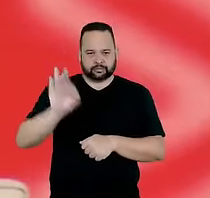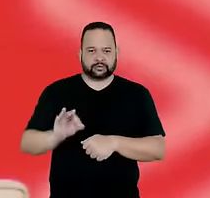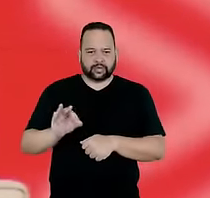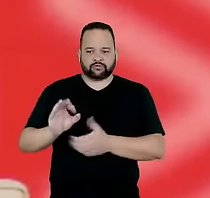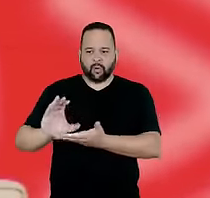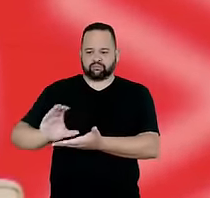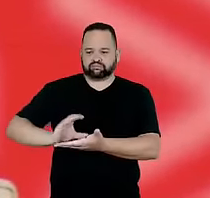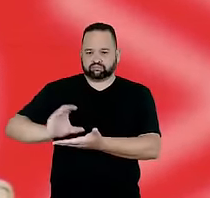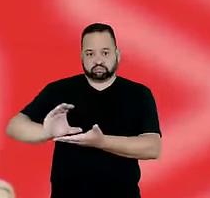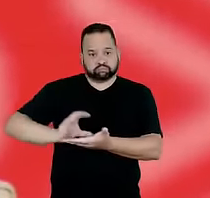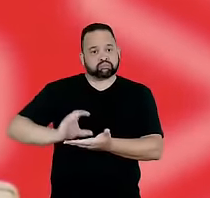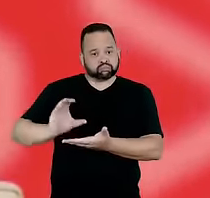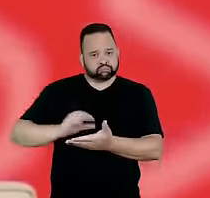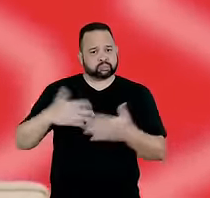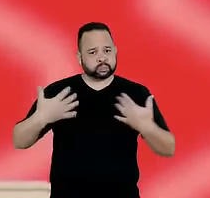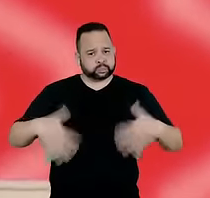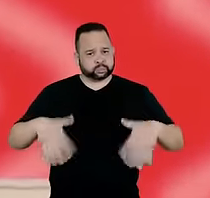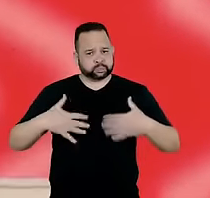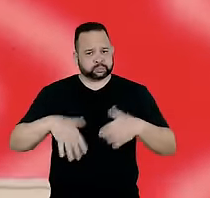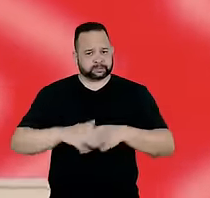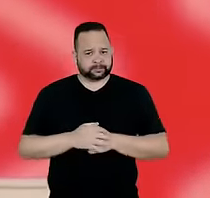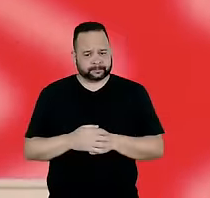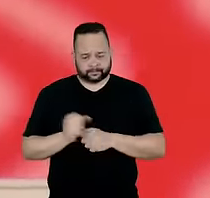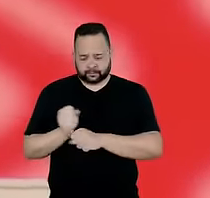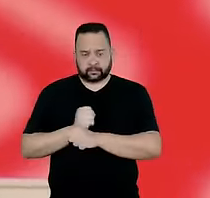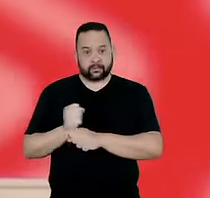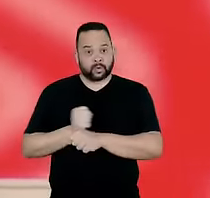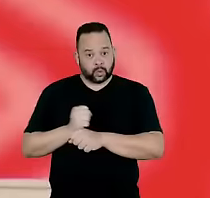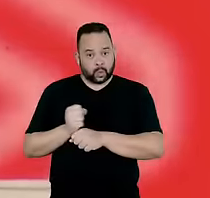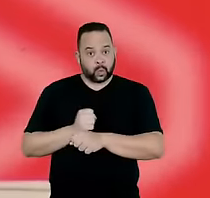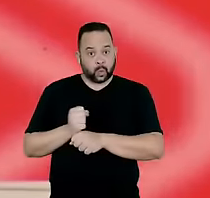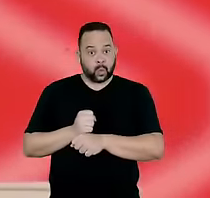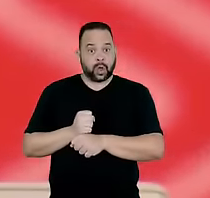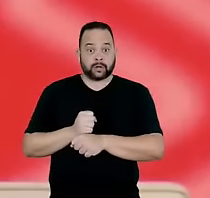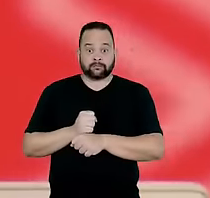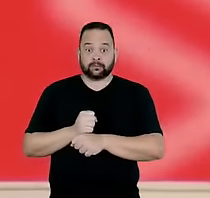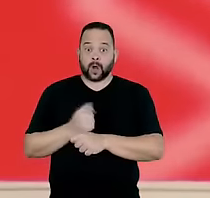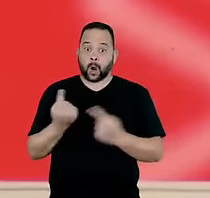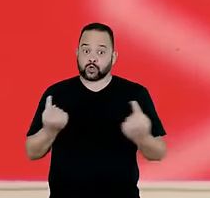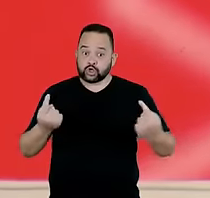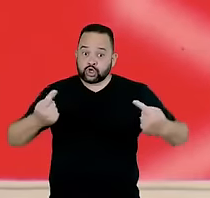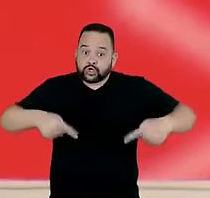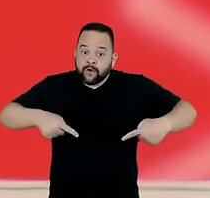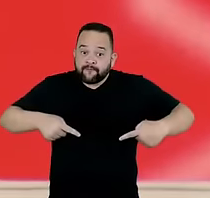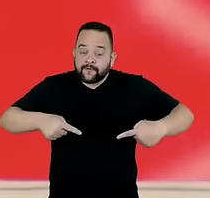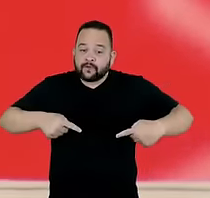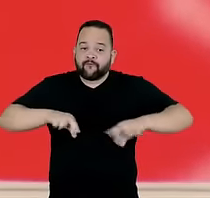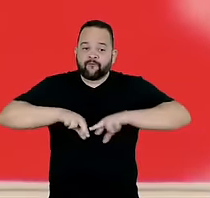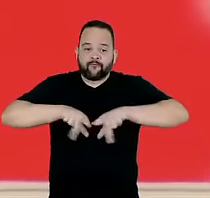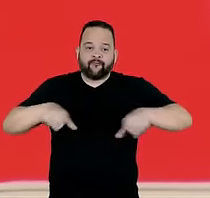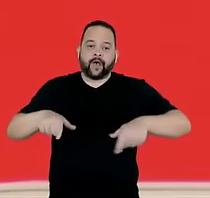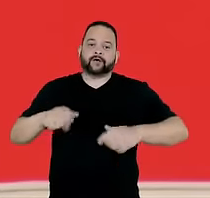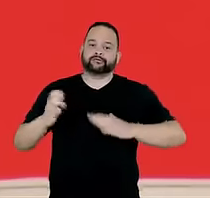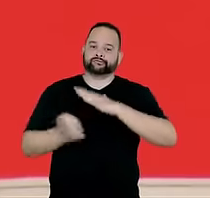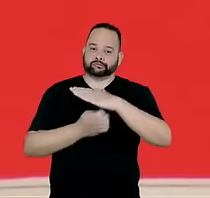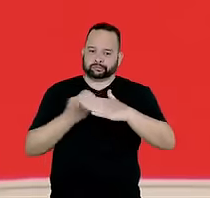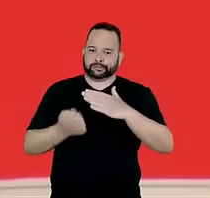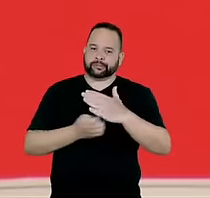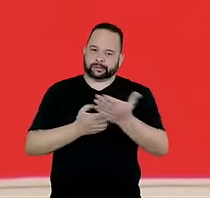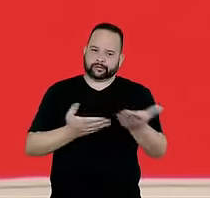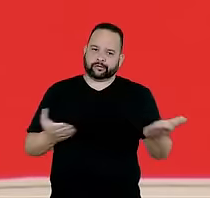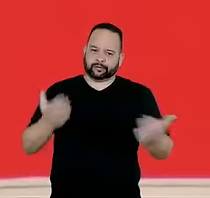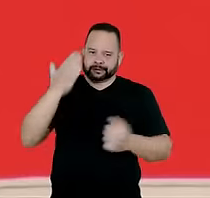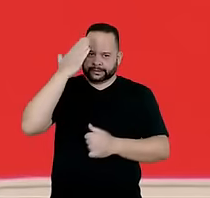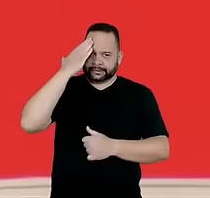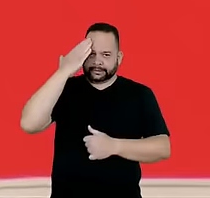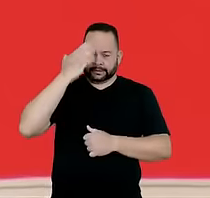é muita coisa em um ano bastante desafiador pra indústria como todos vocês sabem somos uma